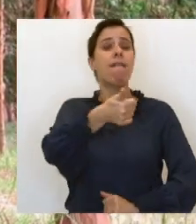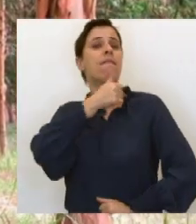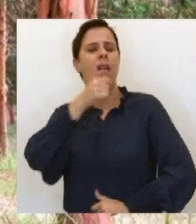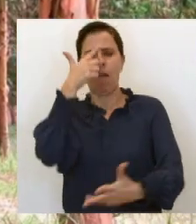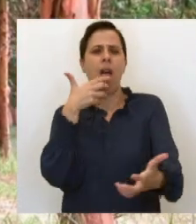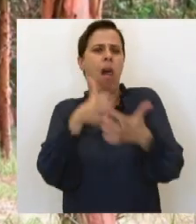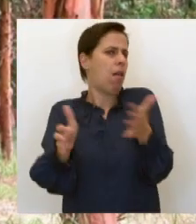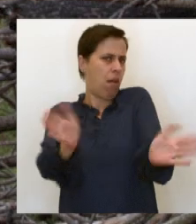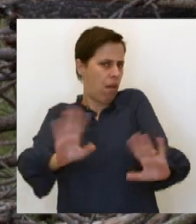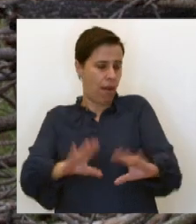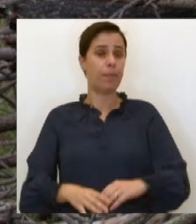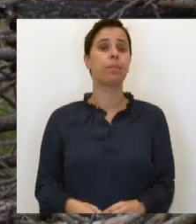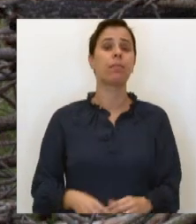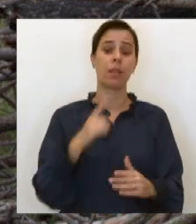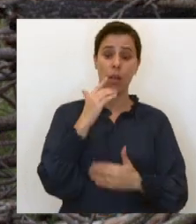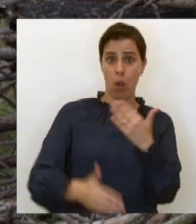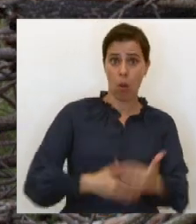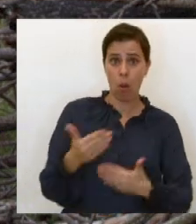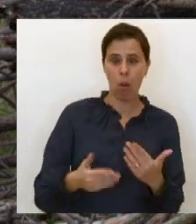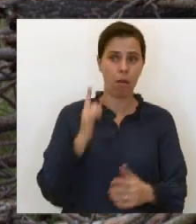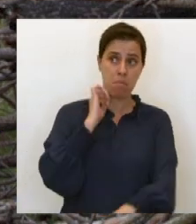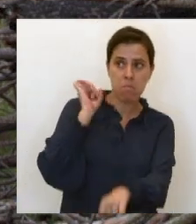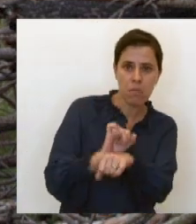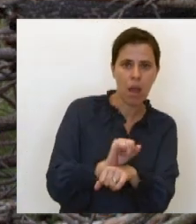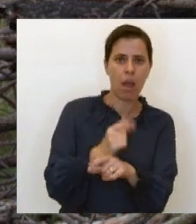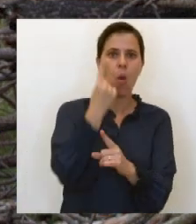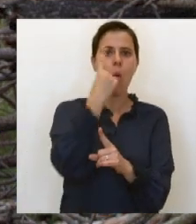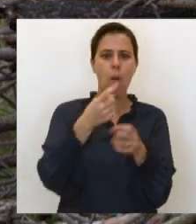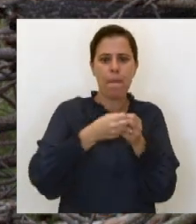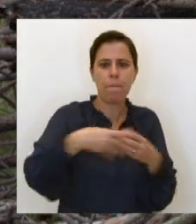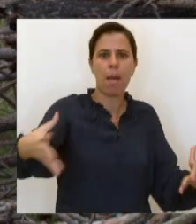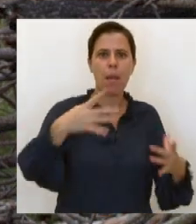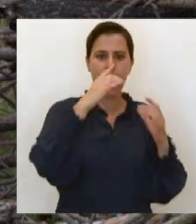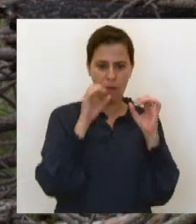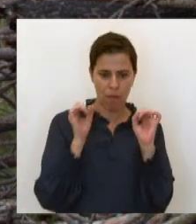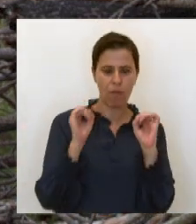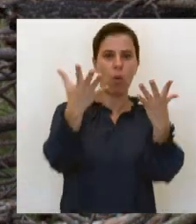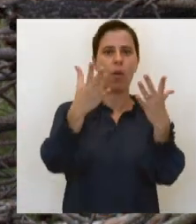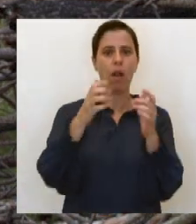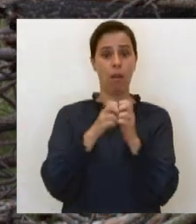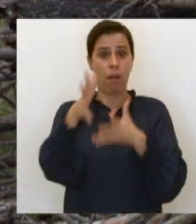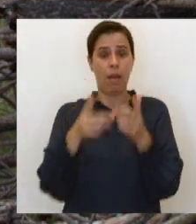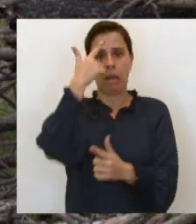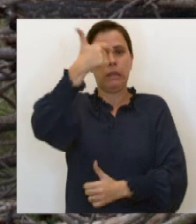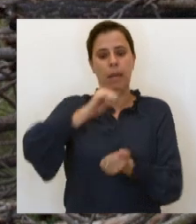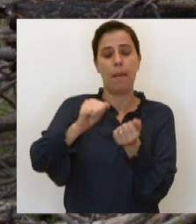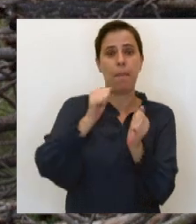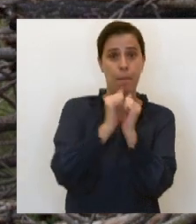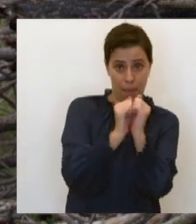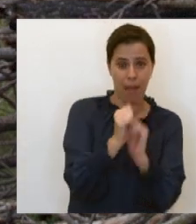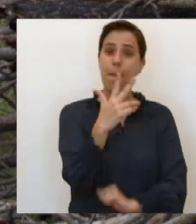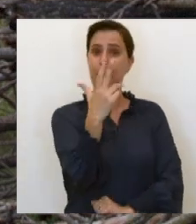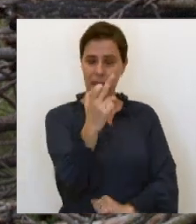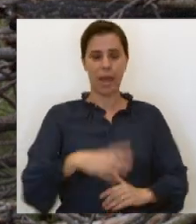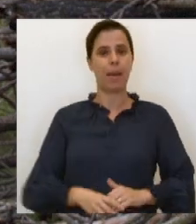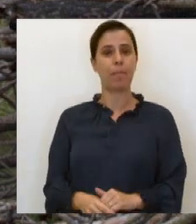financeiro e especulativo. Não podemos continuar reféns da monocultura florestal fomentada pela indústria do papel e da